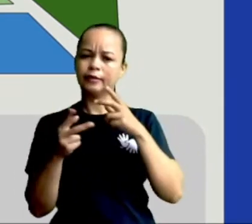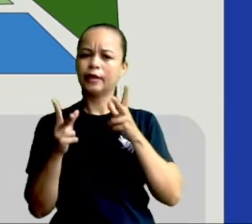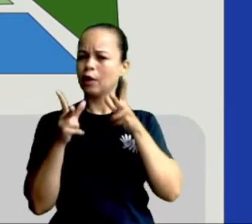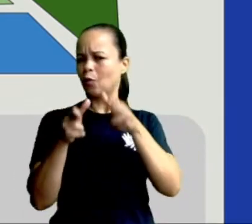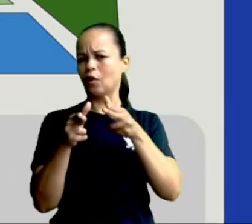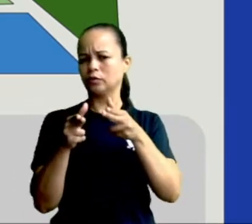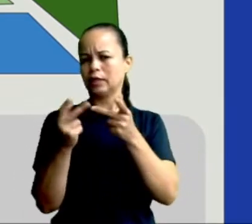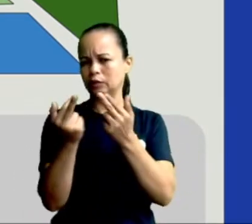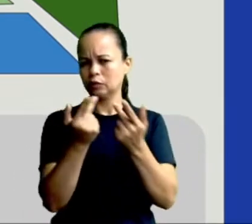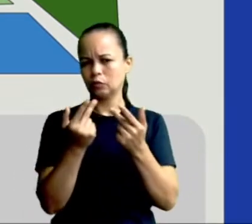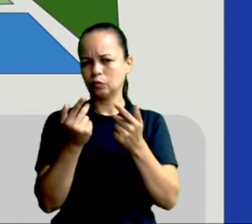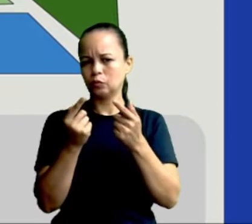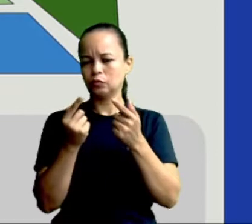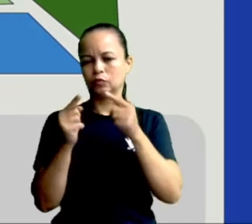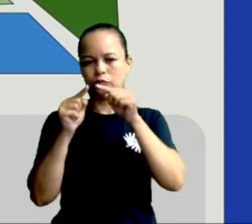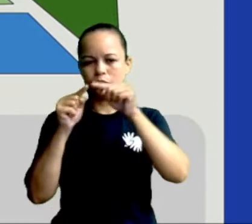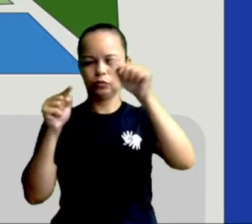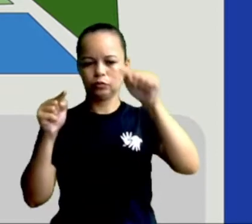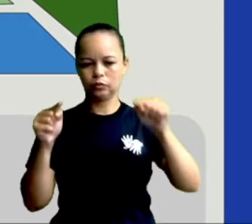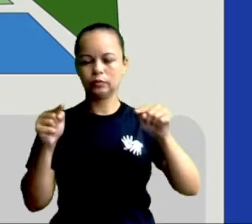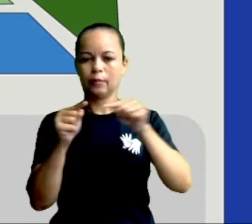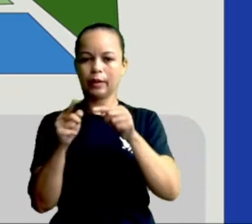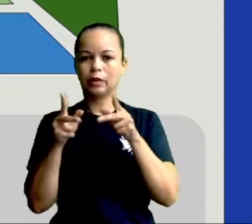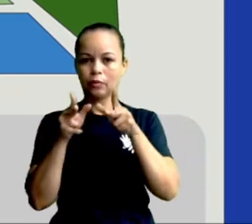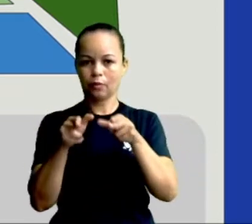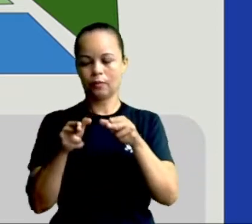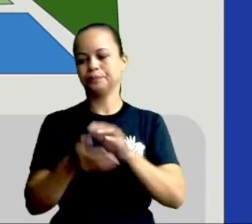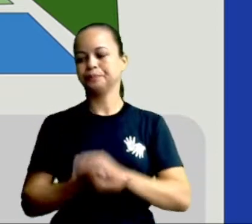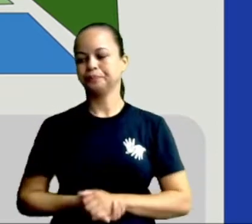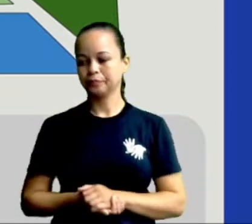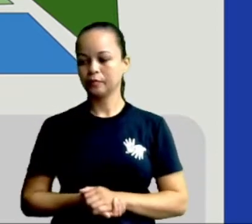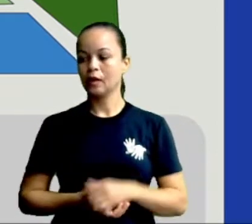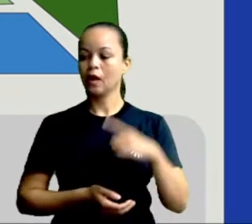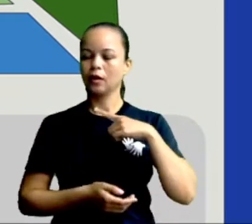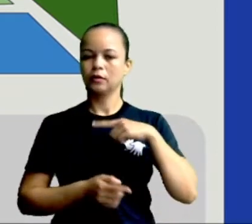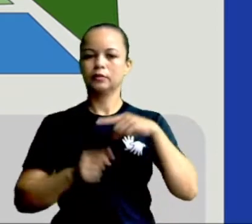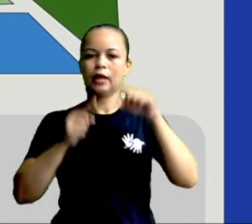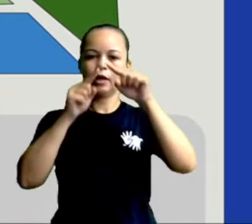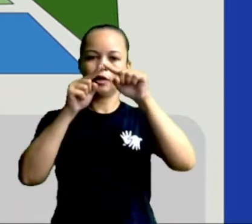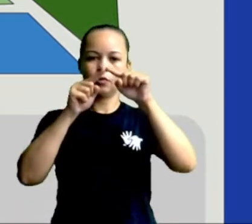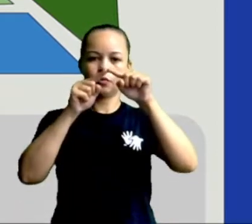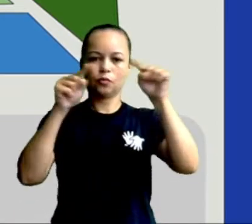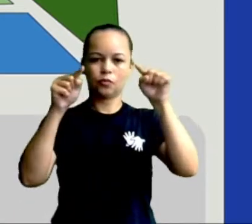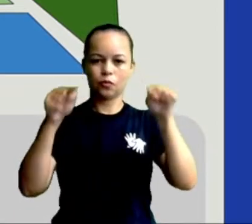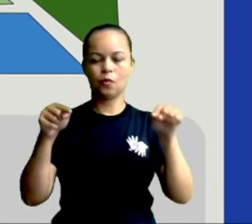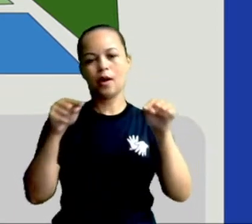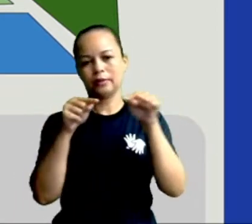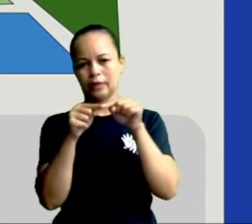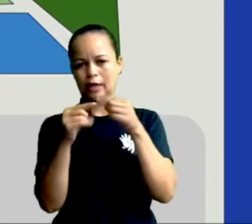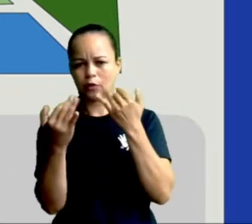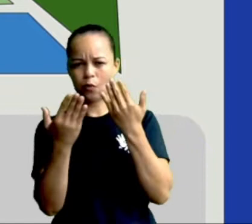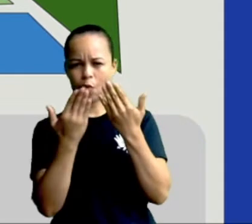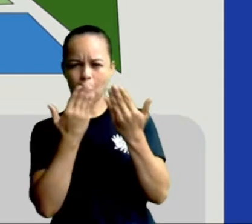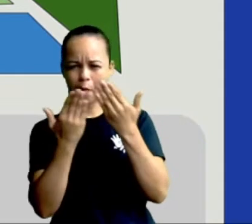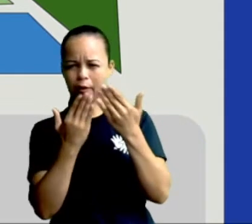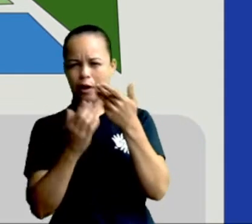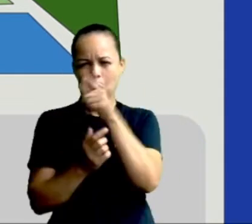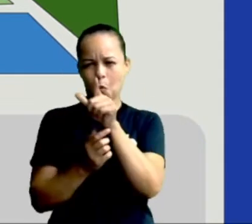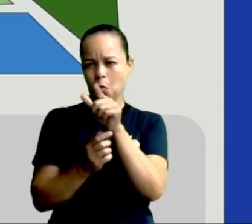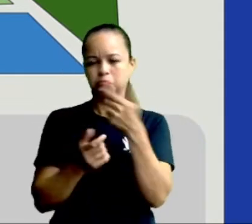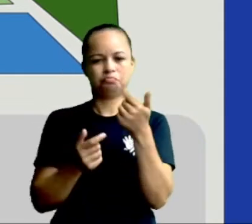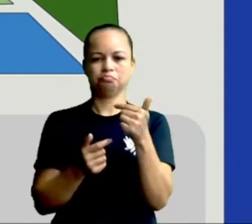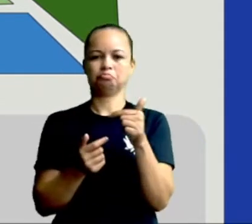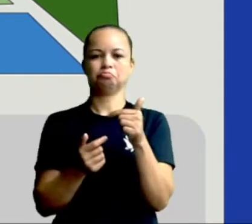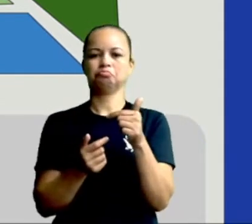medida. São do mesmo tamanho, né? Tem um quadrado sozinho, que eu não vou comparar com nada, porque o quadrado está sozinho, eu não tenho como